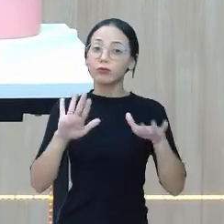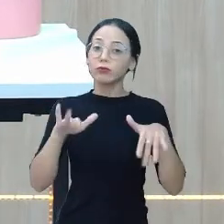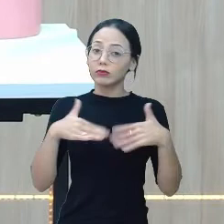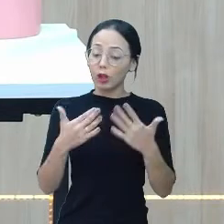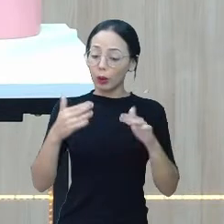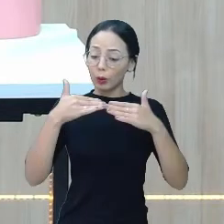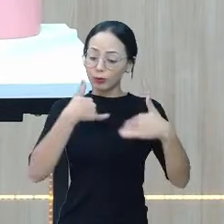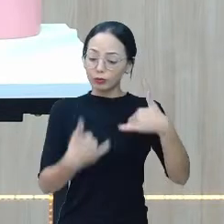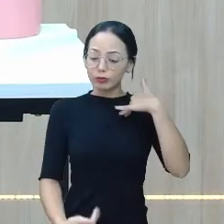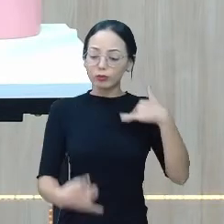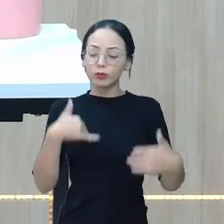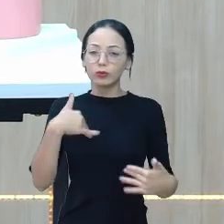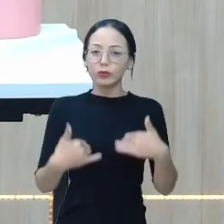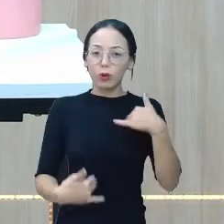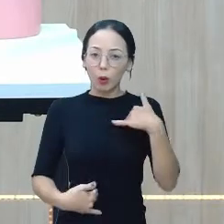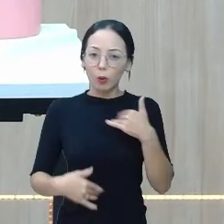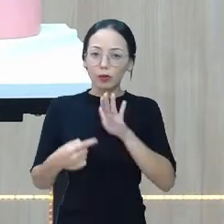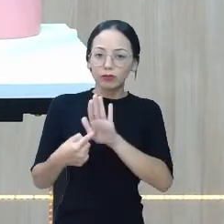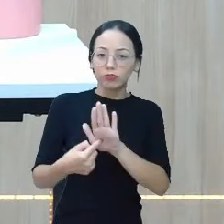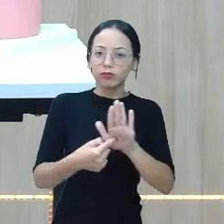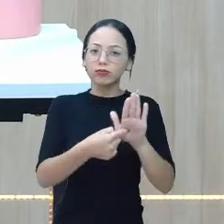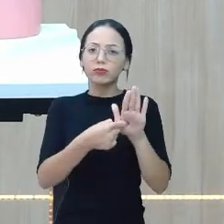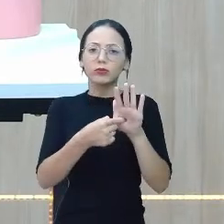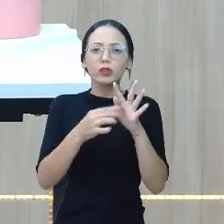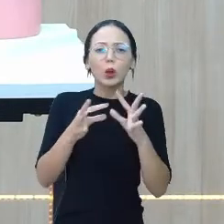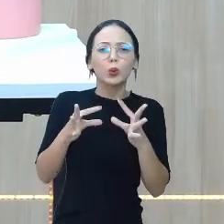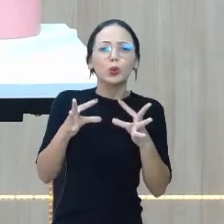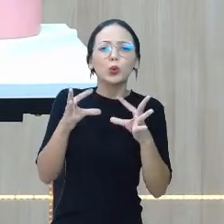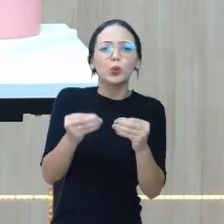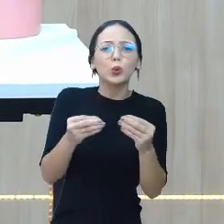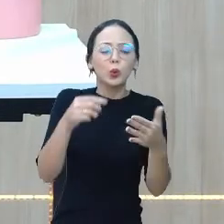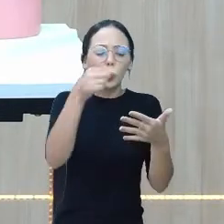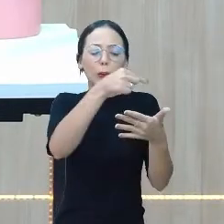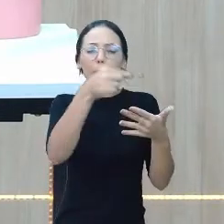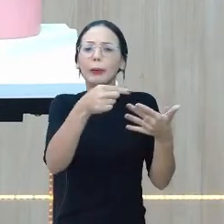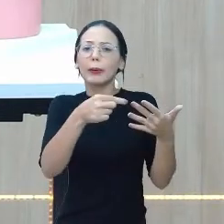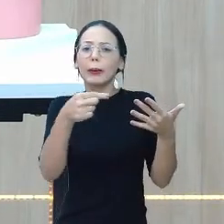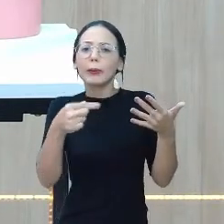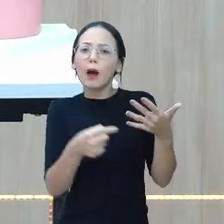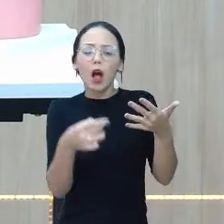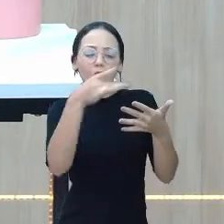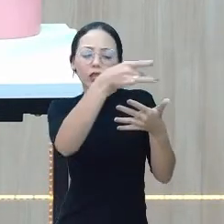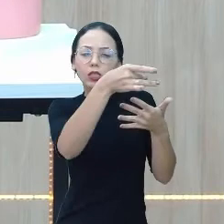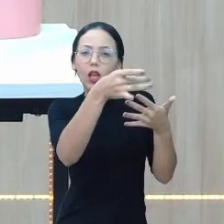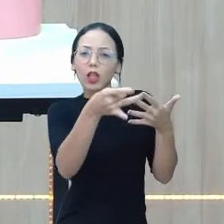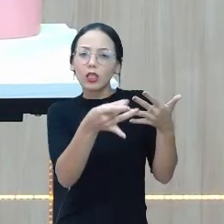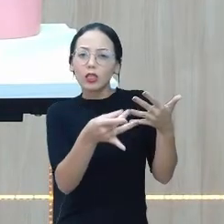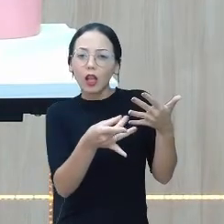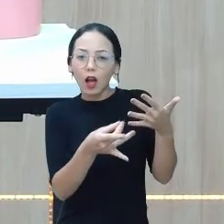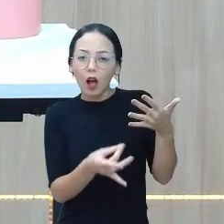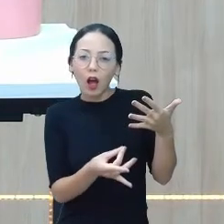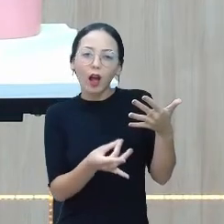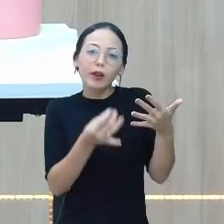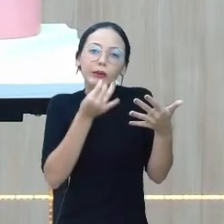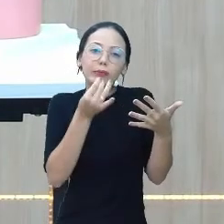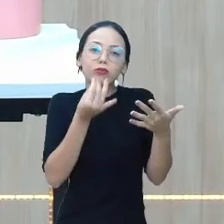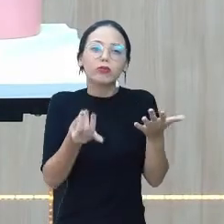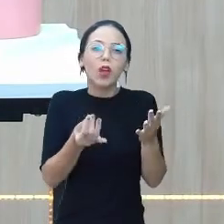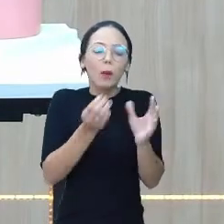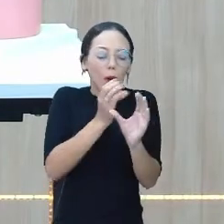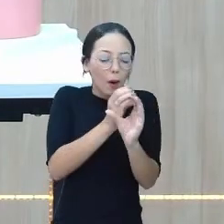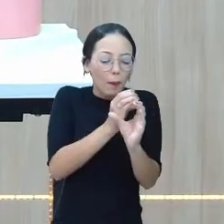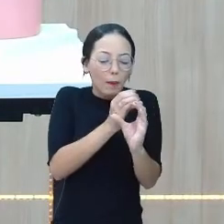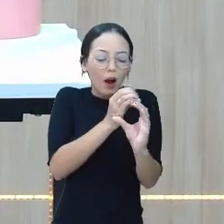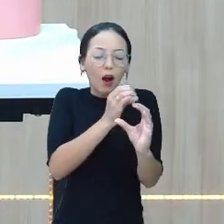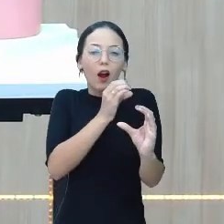nosso corpo, né, apresenta todos esses níveis, com detalhes, né, do mais, vamos dizer, do microscópio